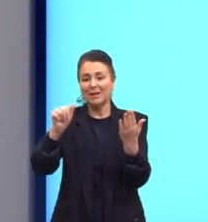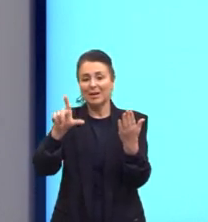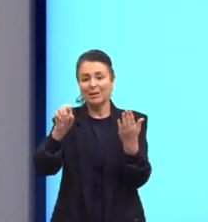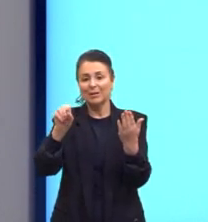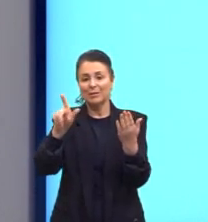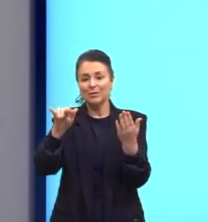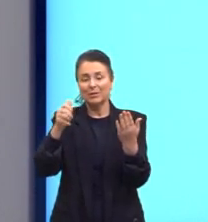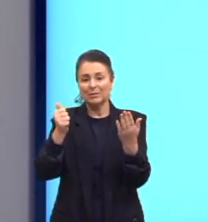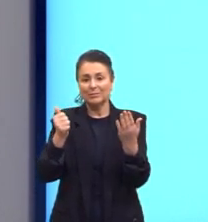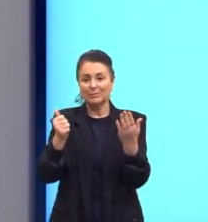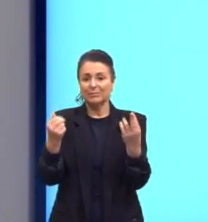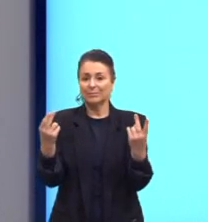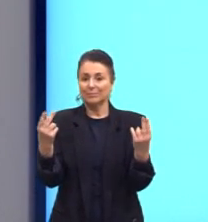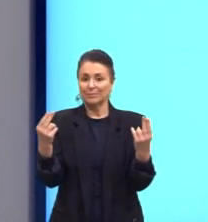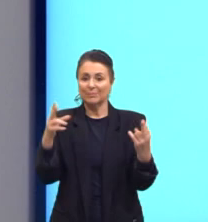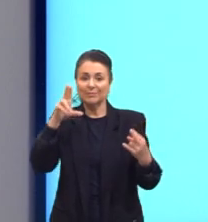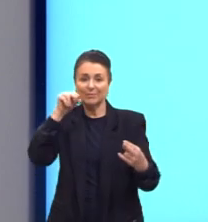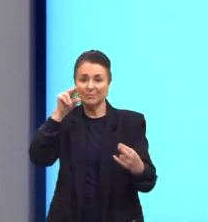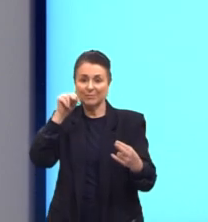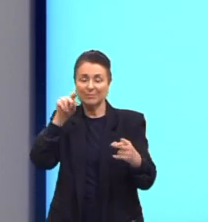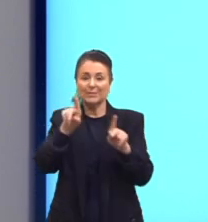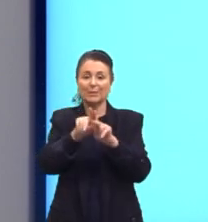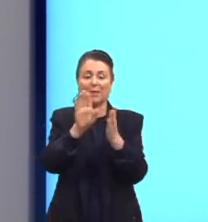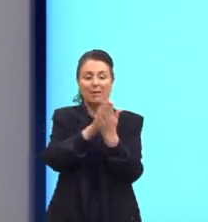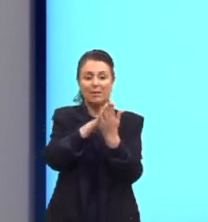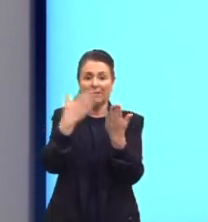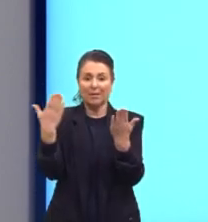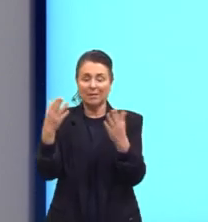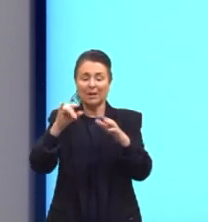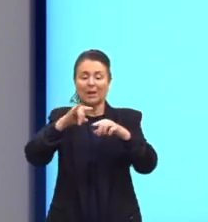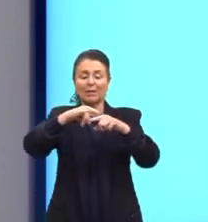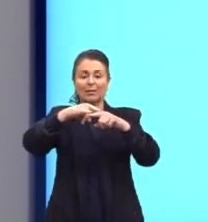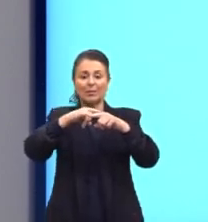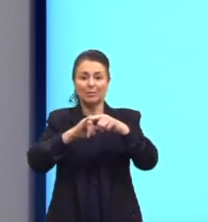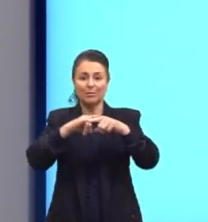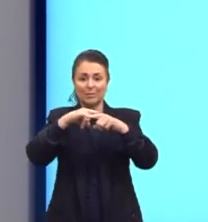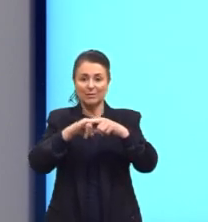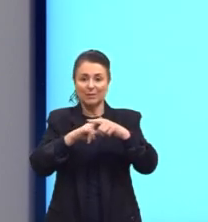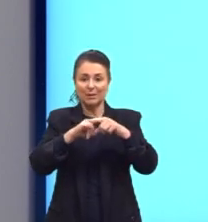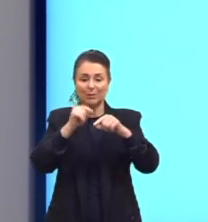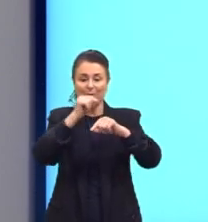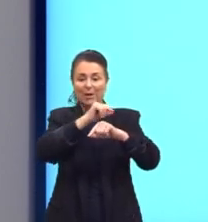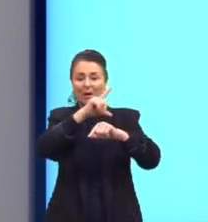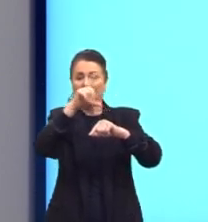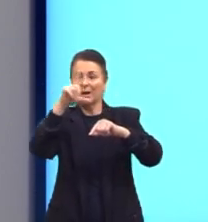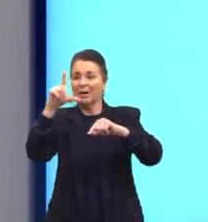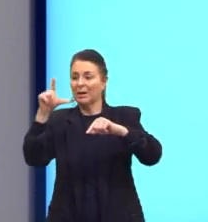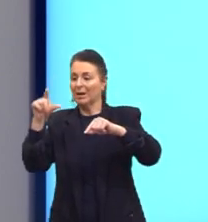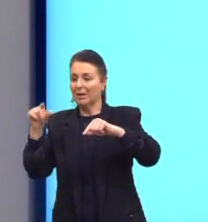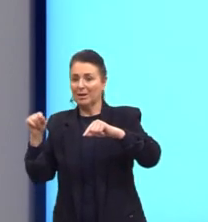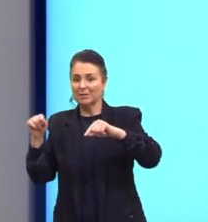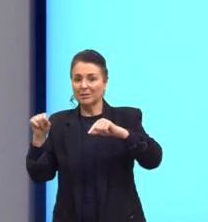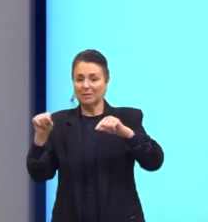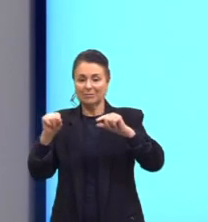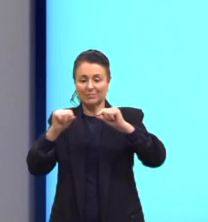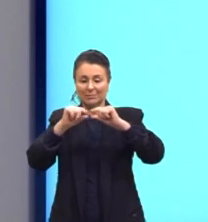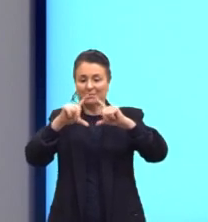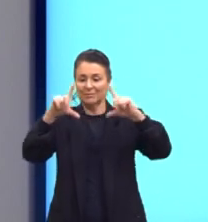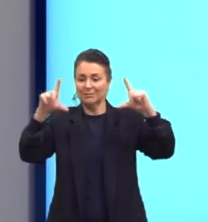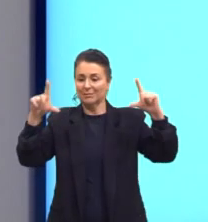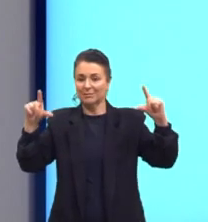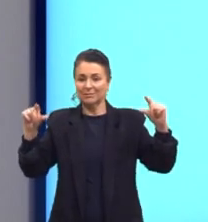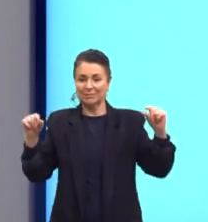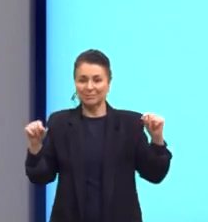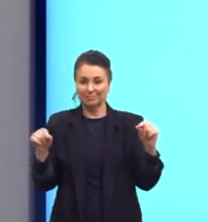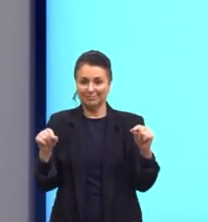é análoga asa de ave e análoga asa de morcego a asa de morcego é homóloga asa